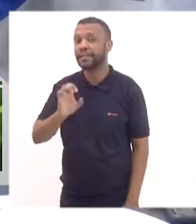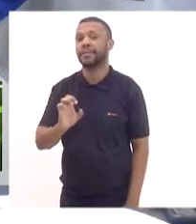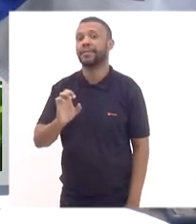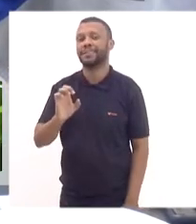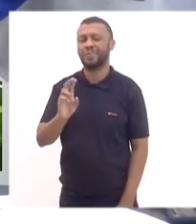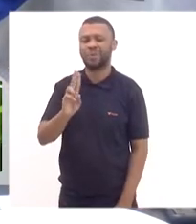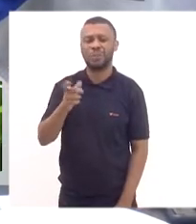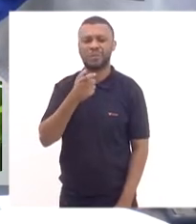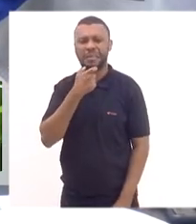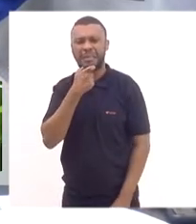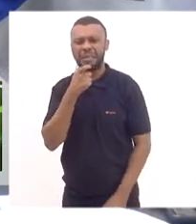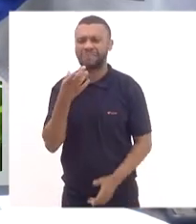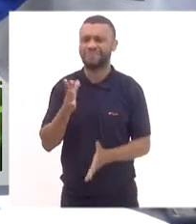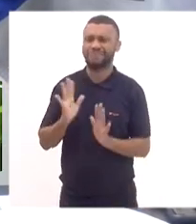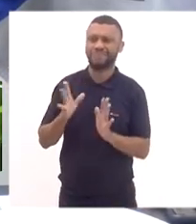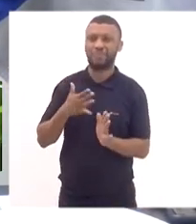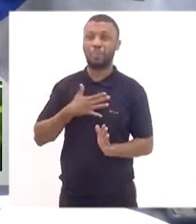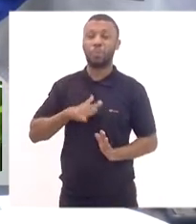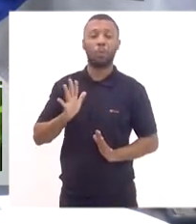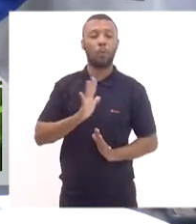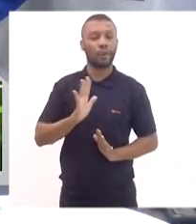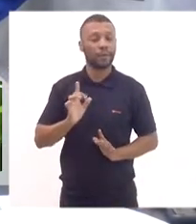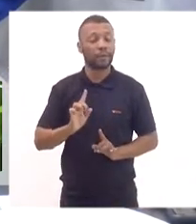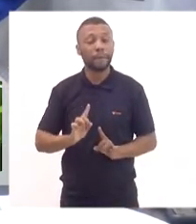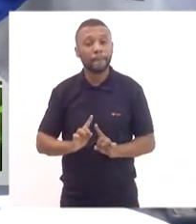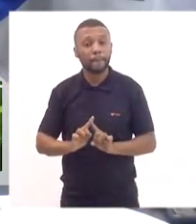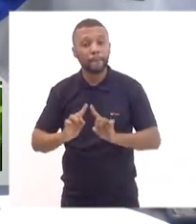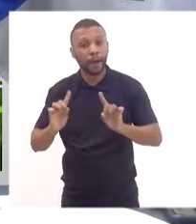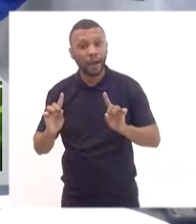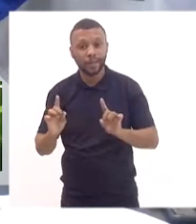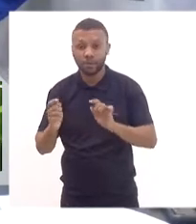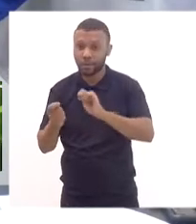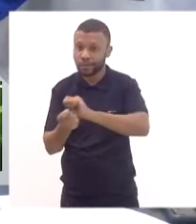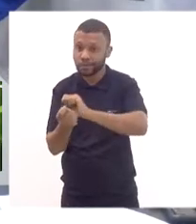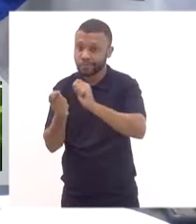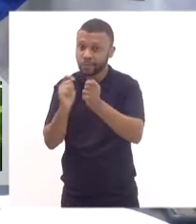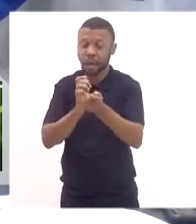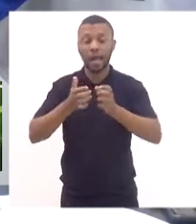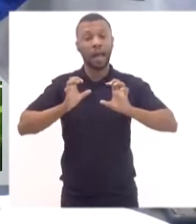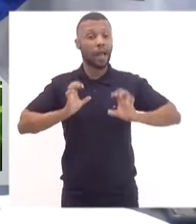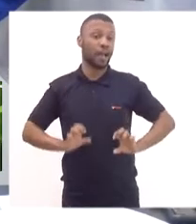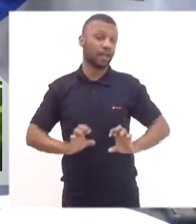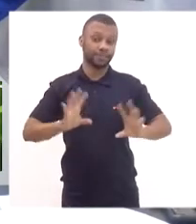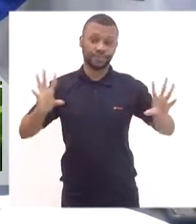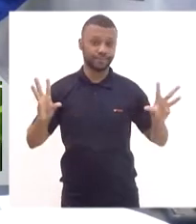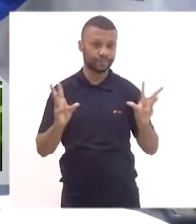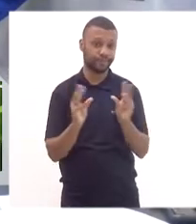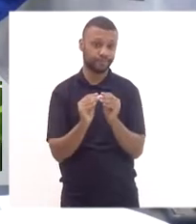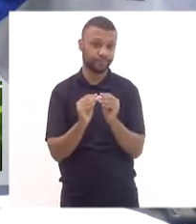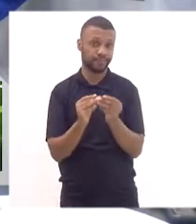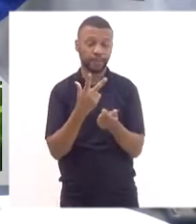nada. Compliance é igual o CEO, né?